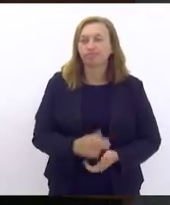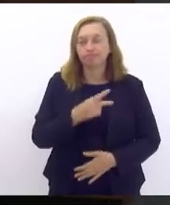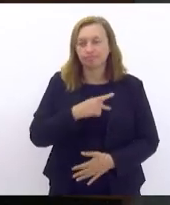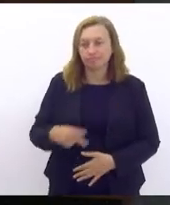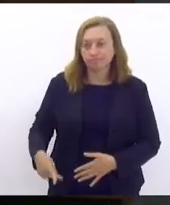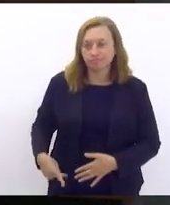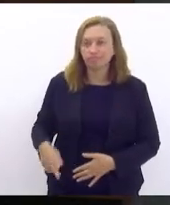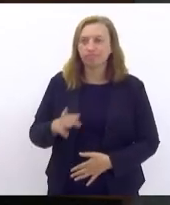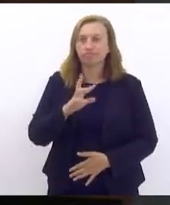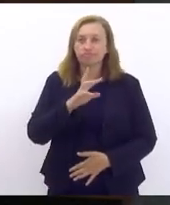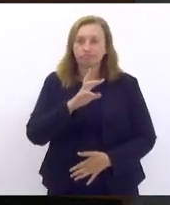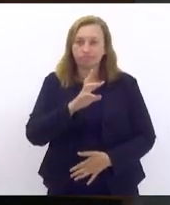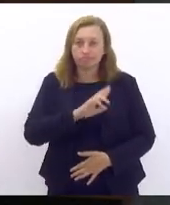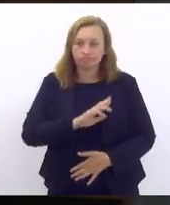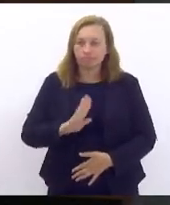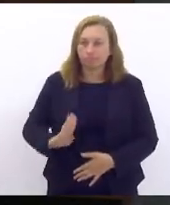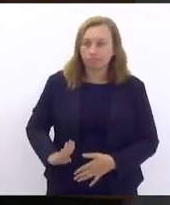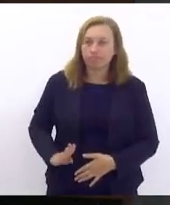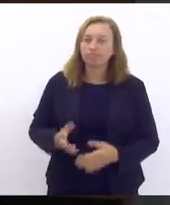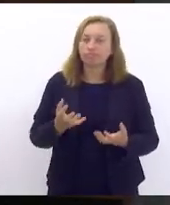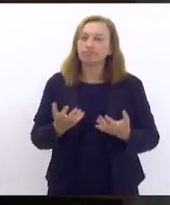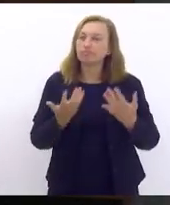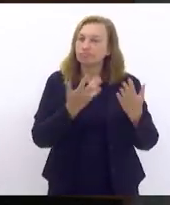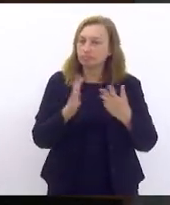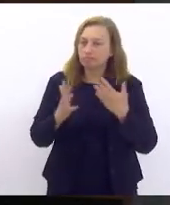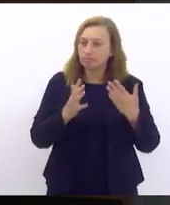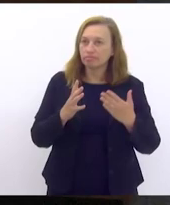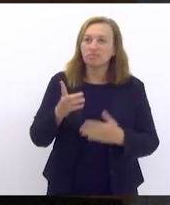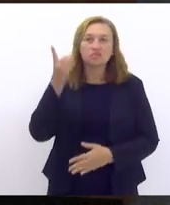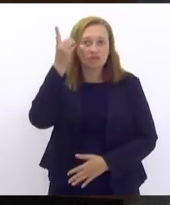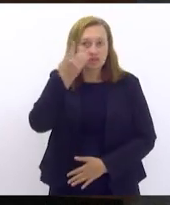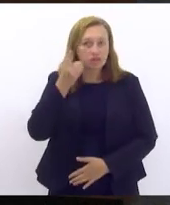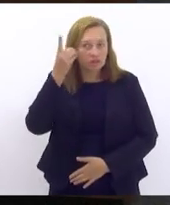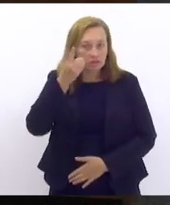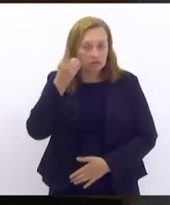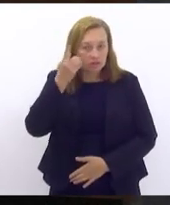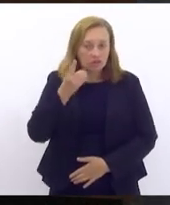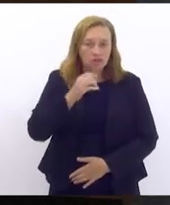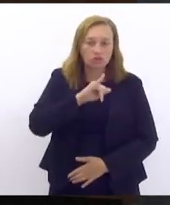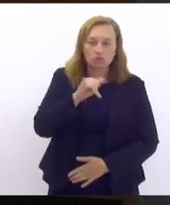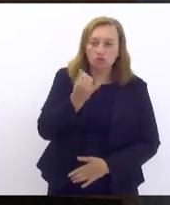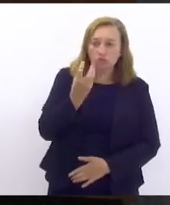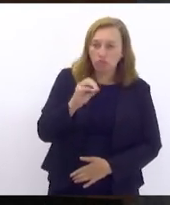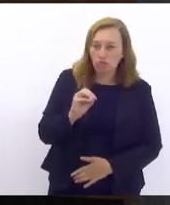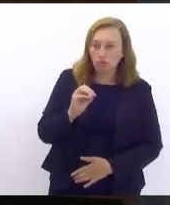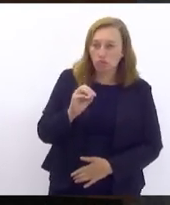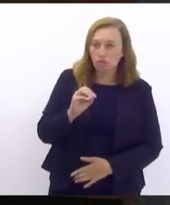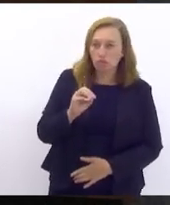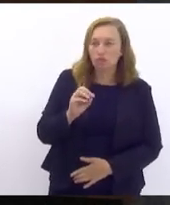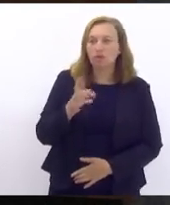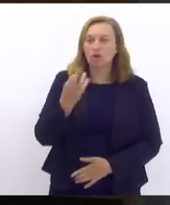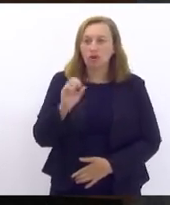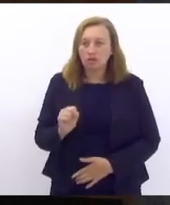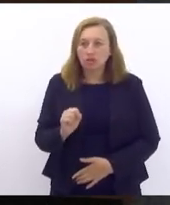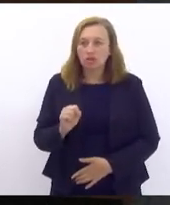Presidente Rodrigo Bacelar, eu queria cumprimentar os deputados Júlio Rocha, Felipinho Raves,